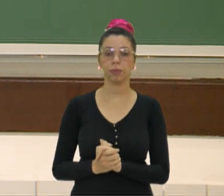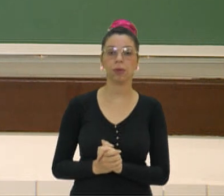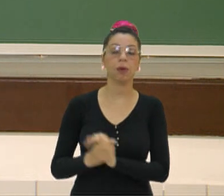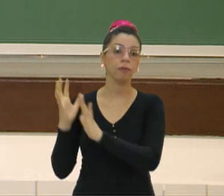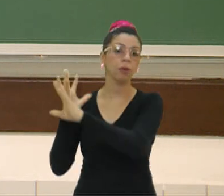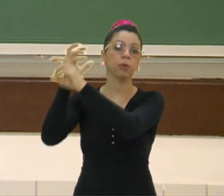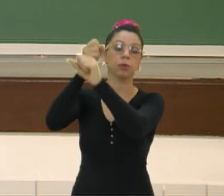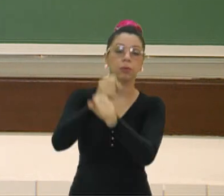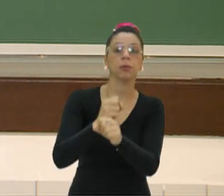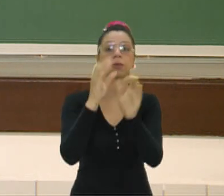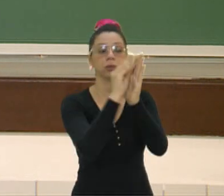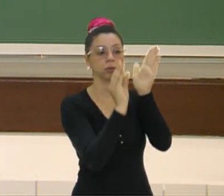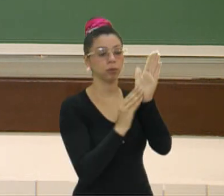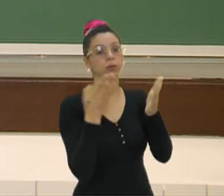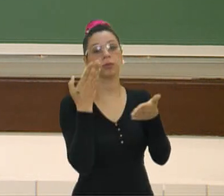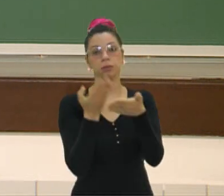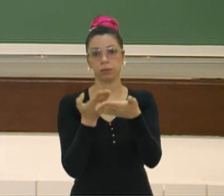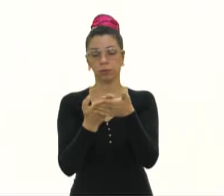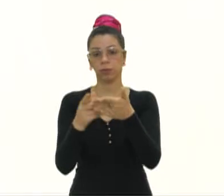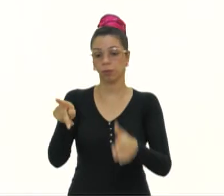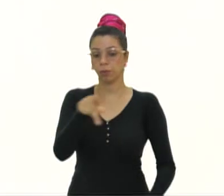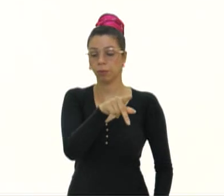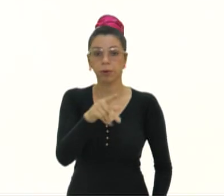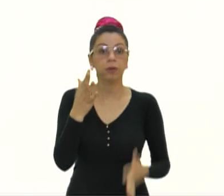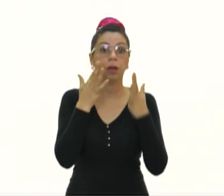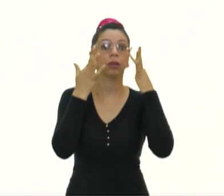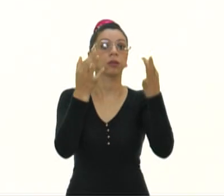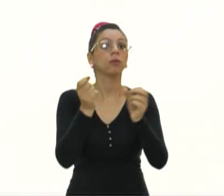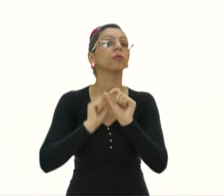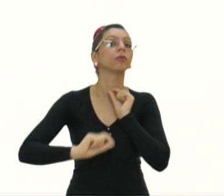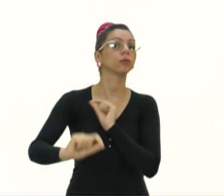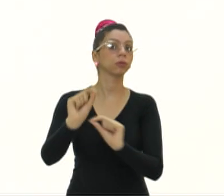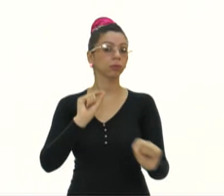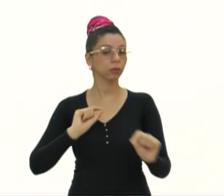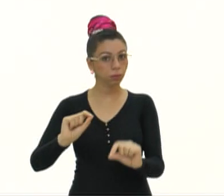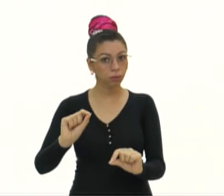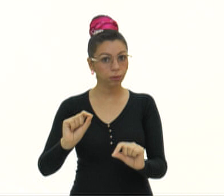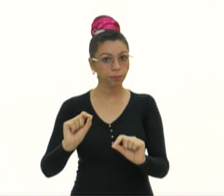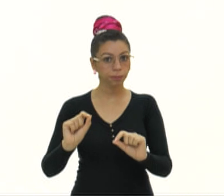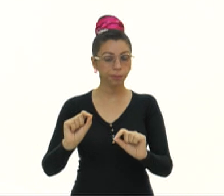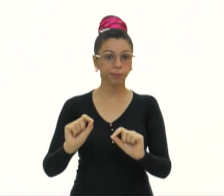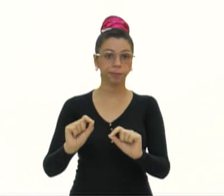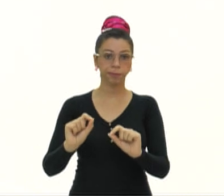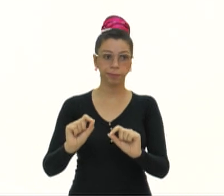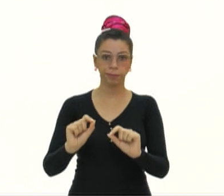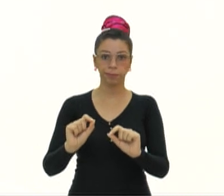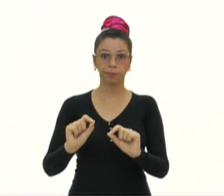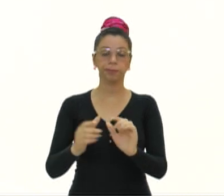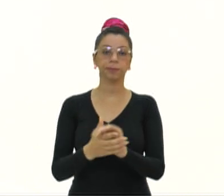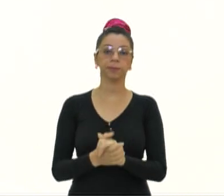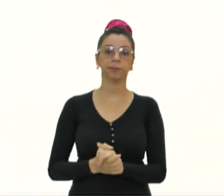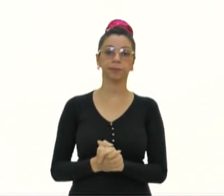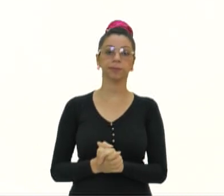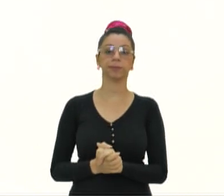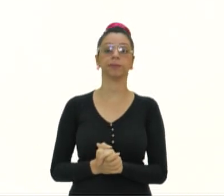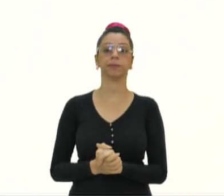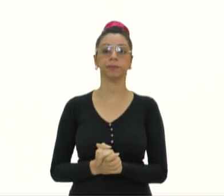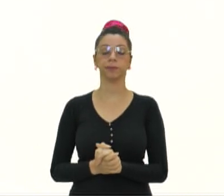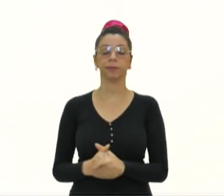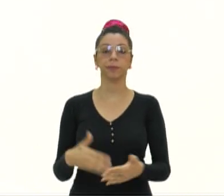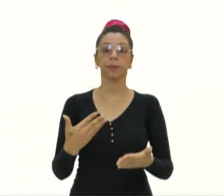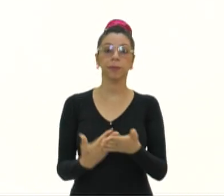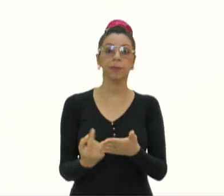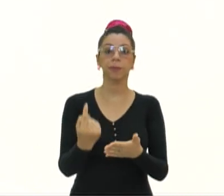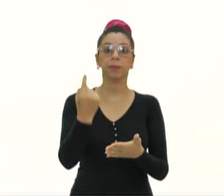conteúdos que nós já vimos, o professor chama a atenção para o seguinte. Por favor, nas aulas